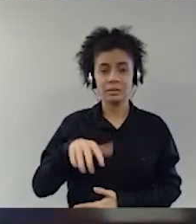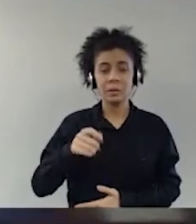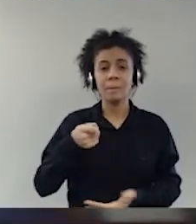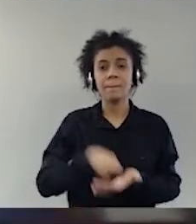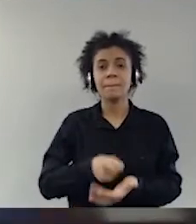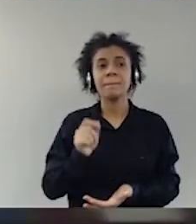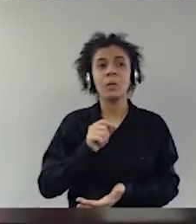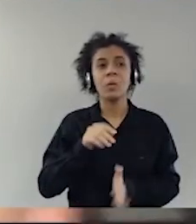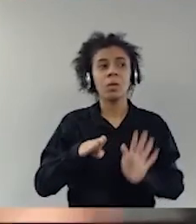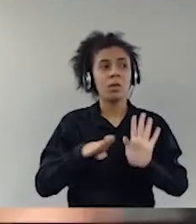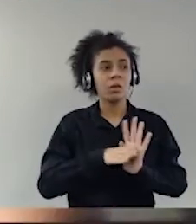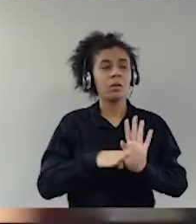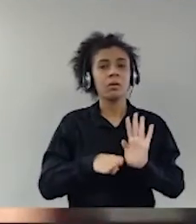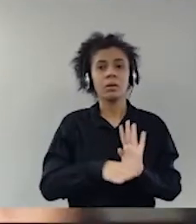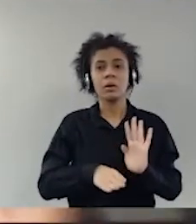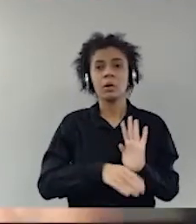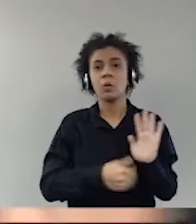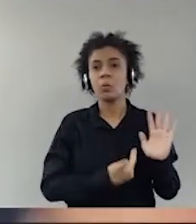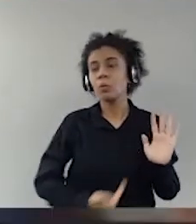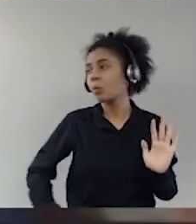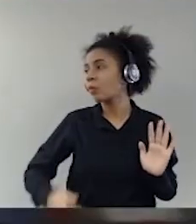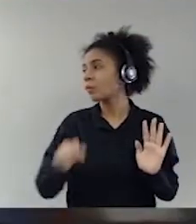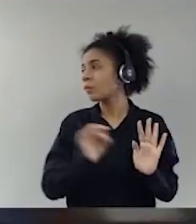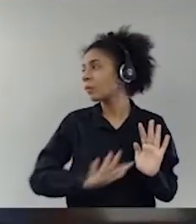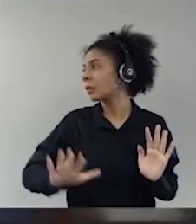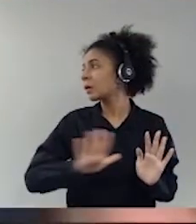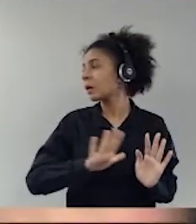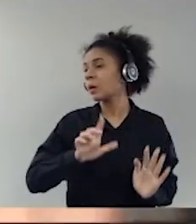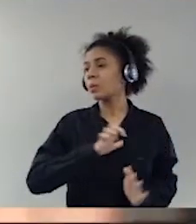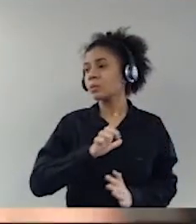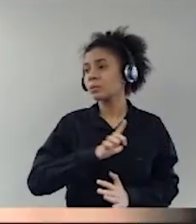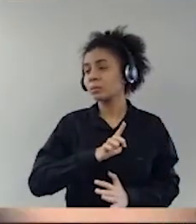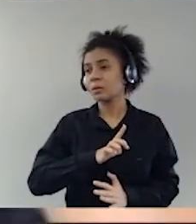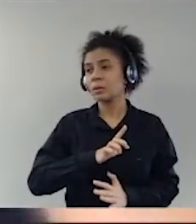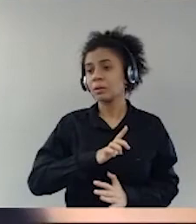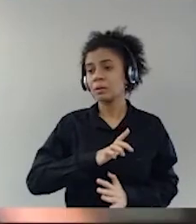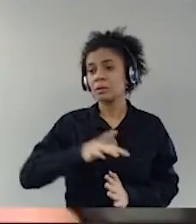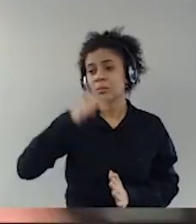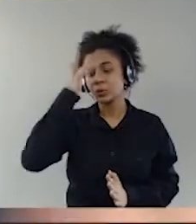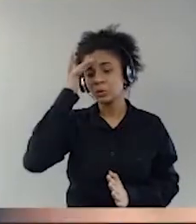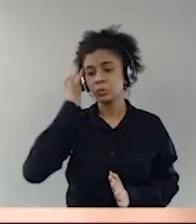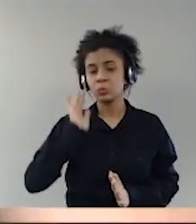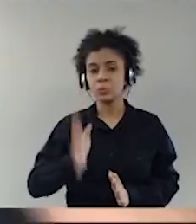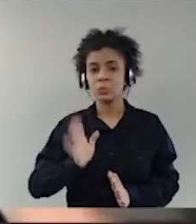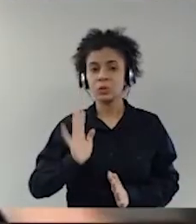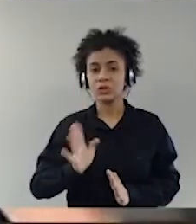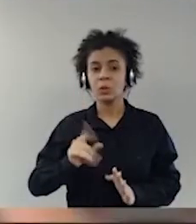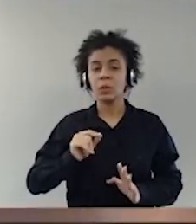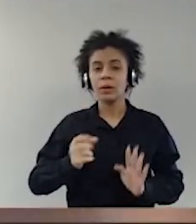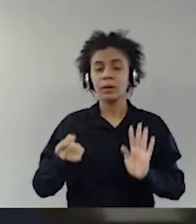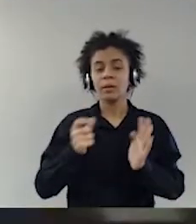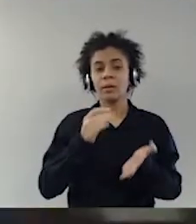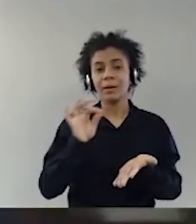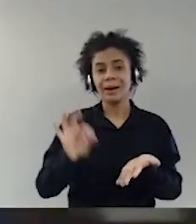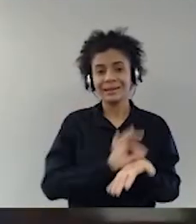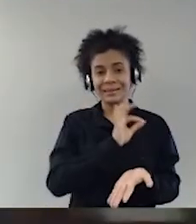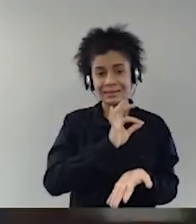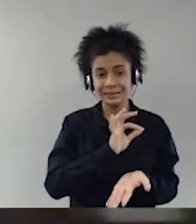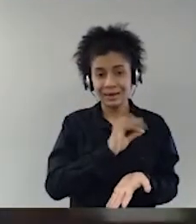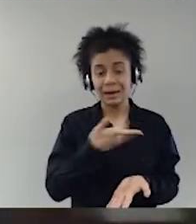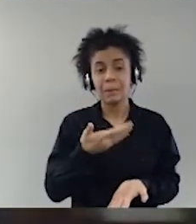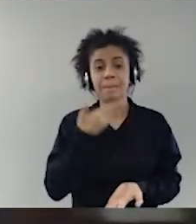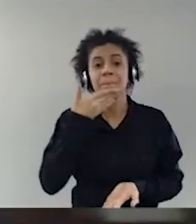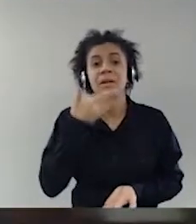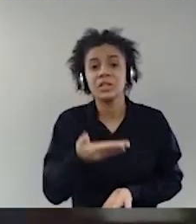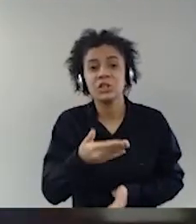através de uma lista que o governo federal tem. As pessoas estão cadastradas. Então, o pedido da ação